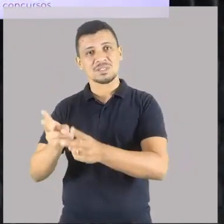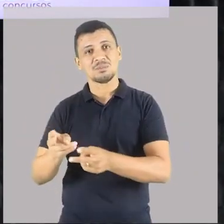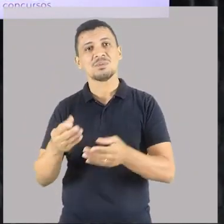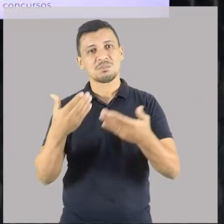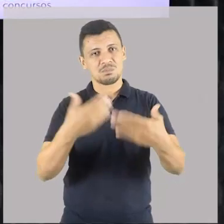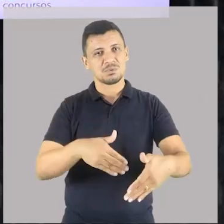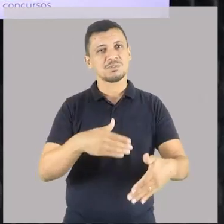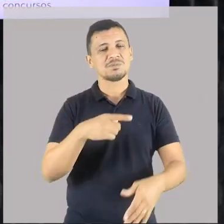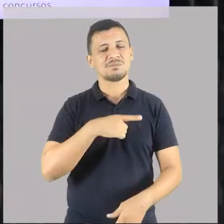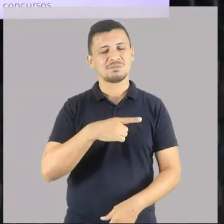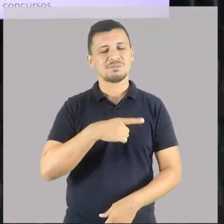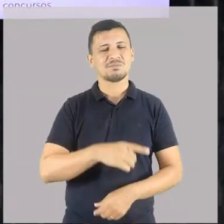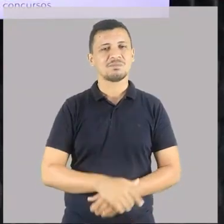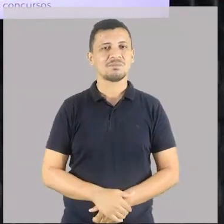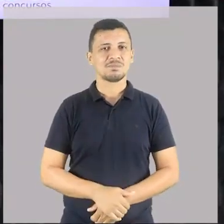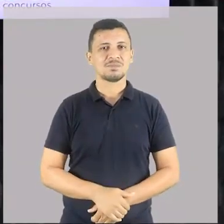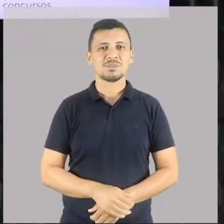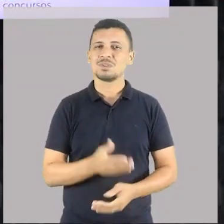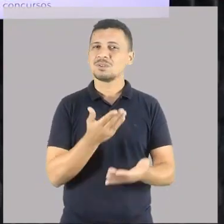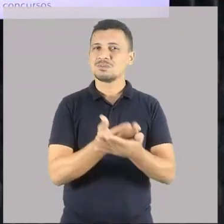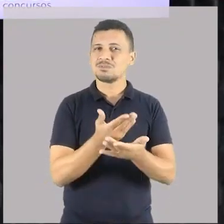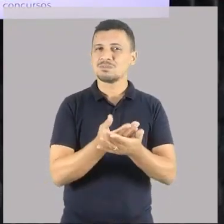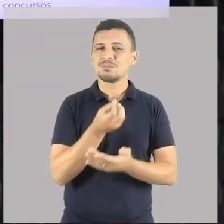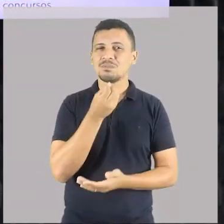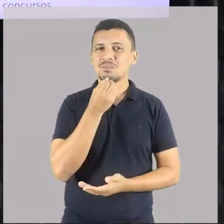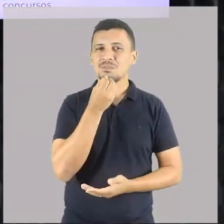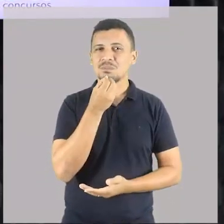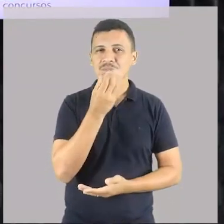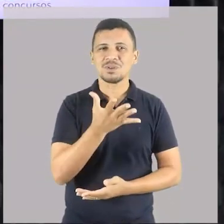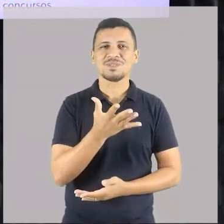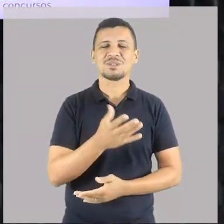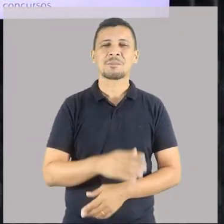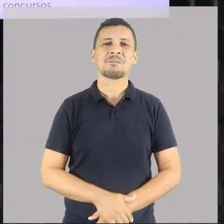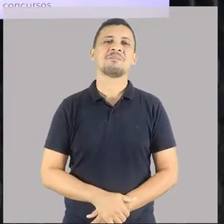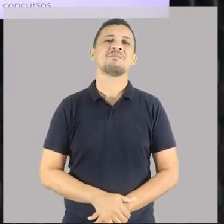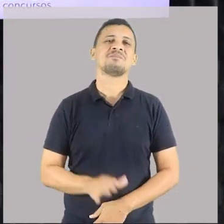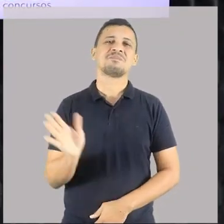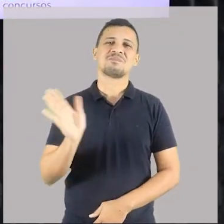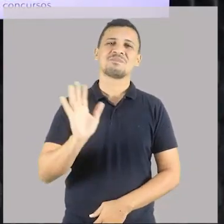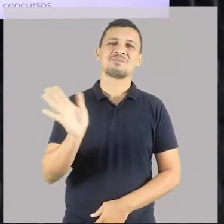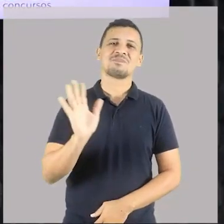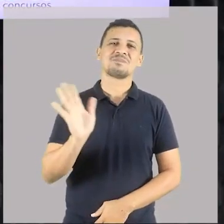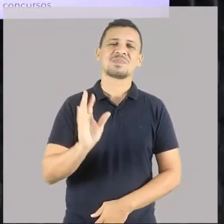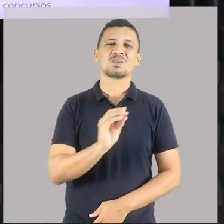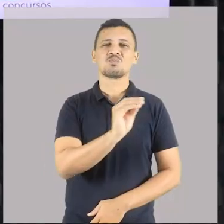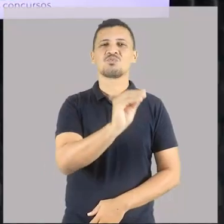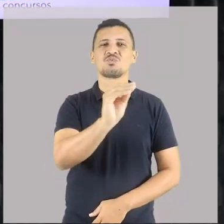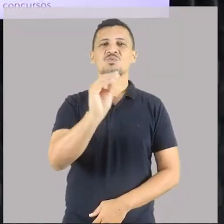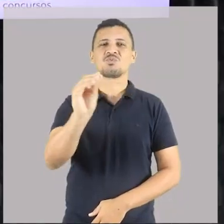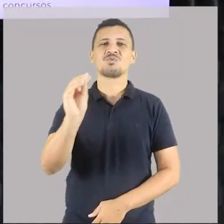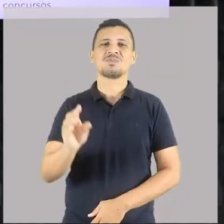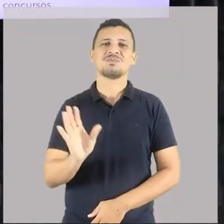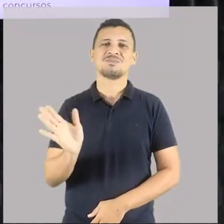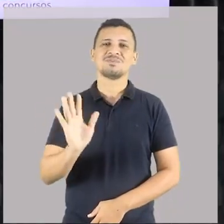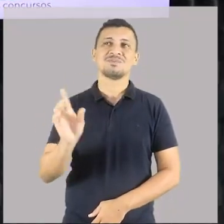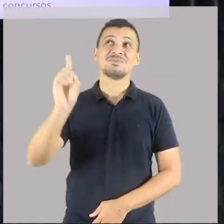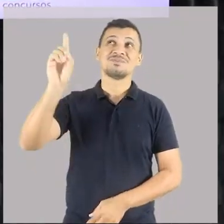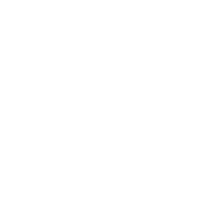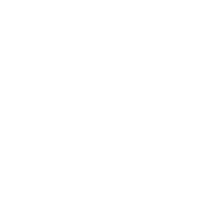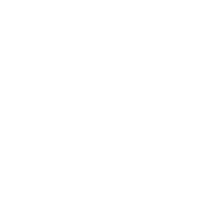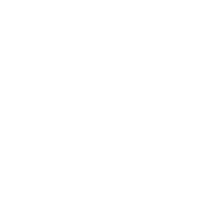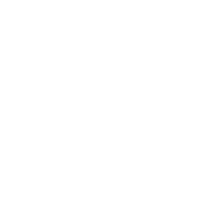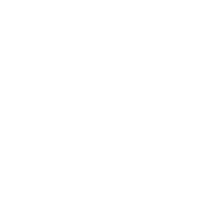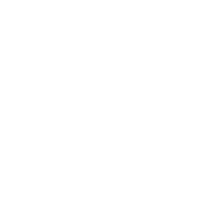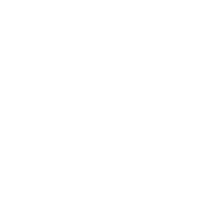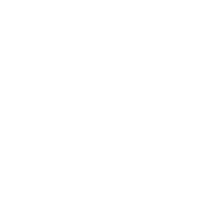forma geral, tá? Bons estudos e até a nossa próxima aula. Um beijo no coração de vocês. Fiquem com Deus.